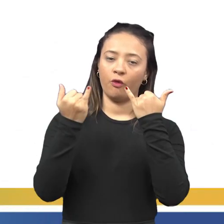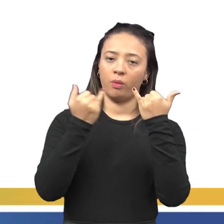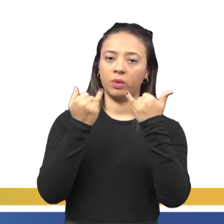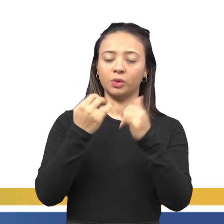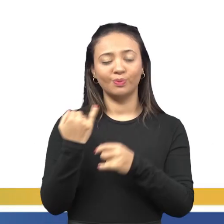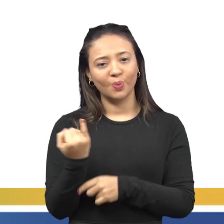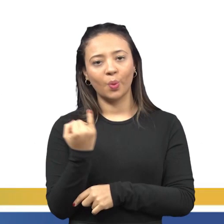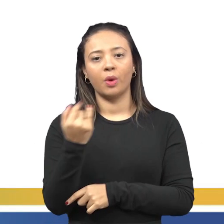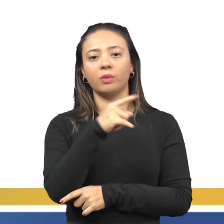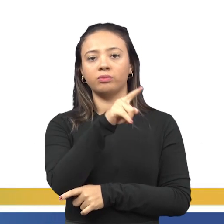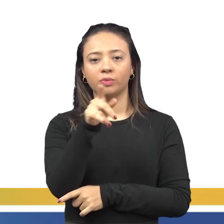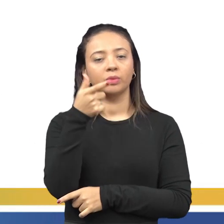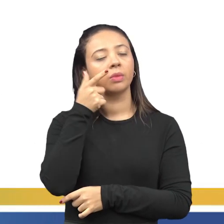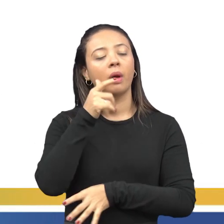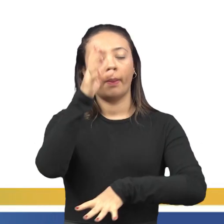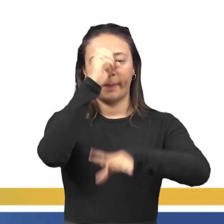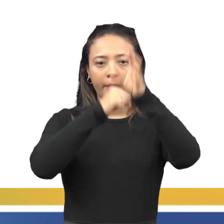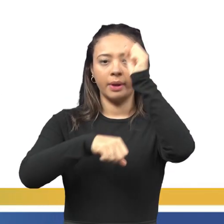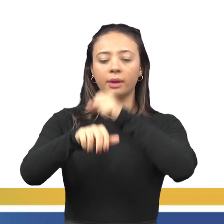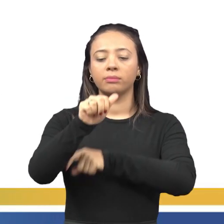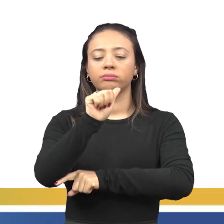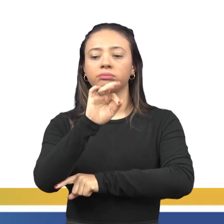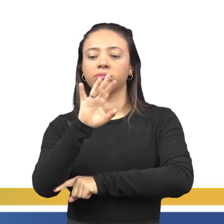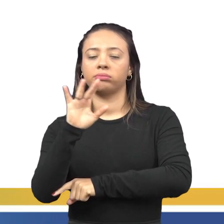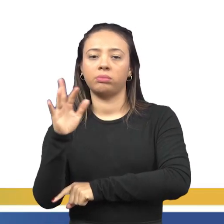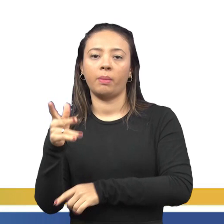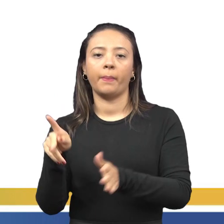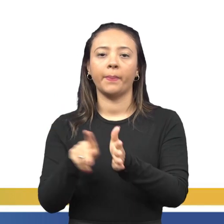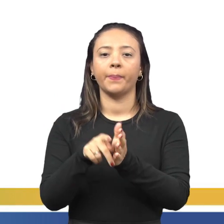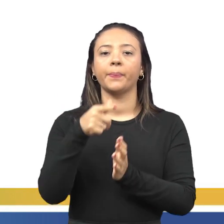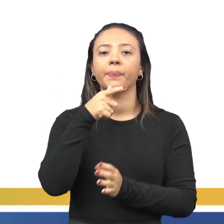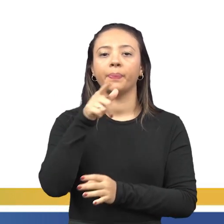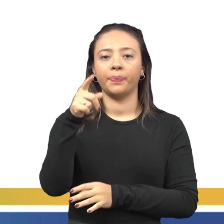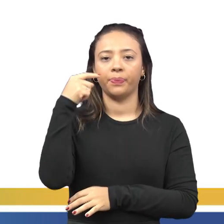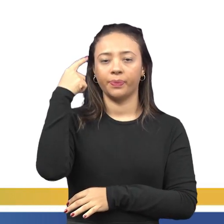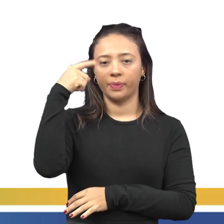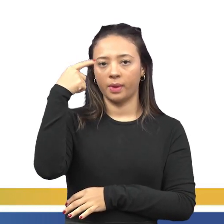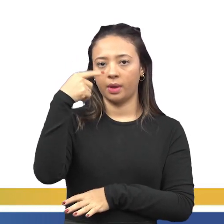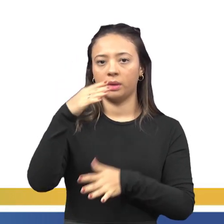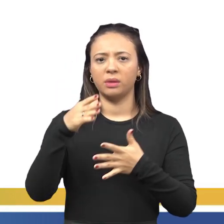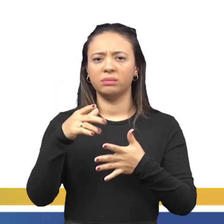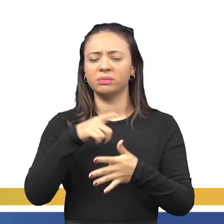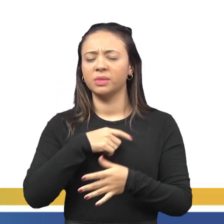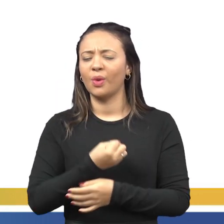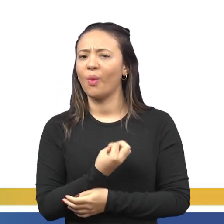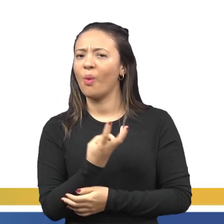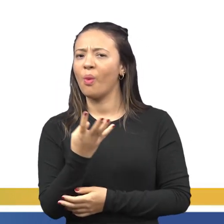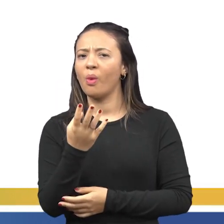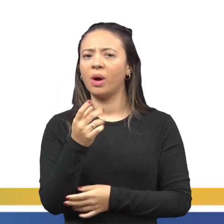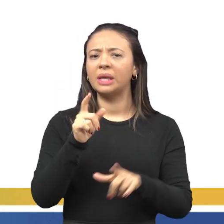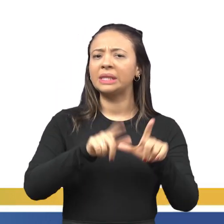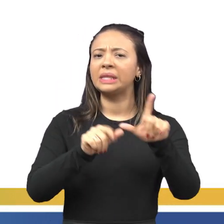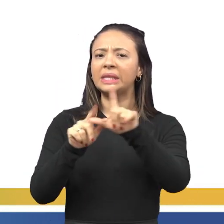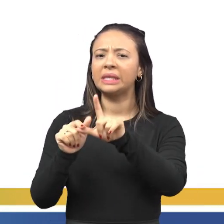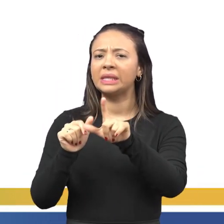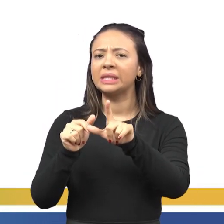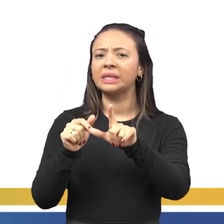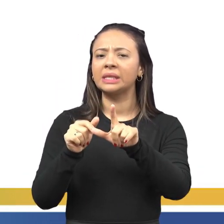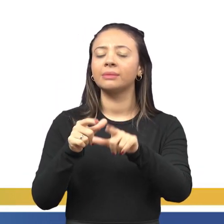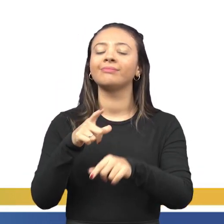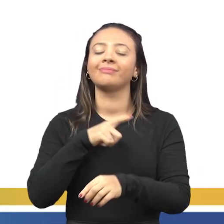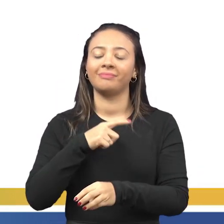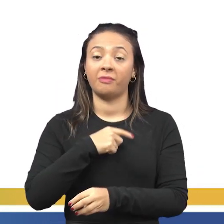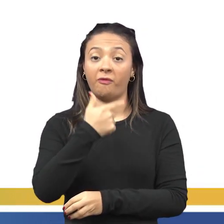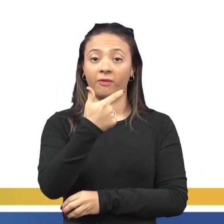vão ser necessárias para mim aprender sobre o alfabeto espanhol, certo? Primeira, quantas letras a gente viu que tem aí? São 27 letras